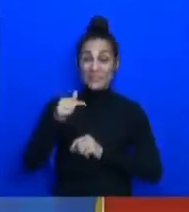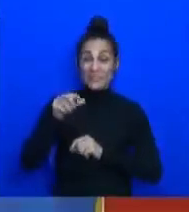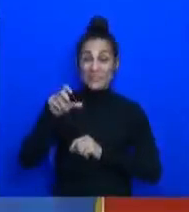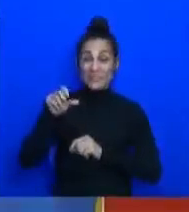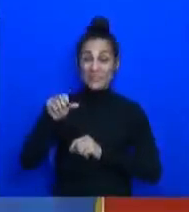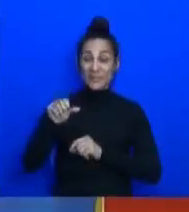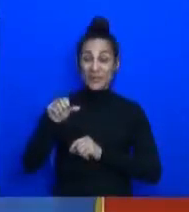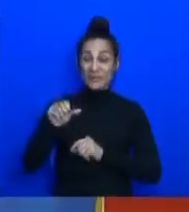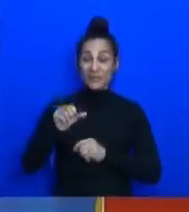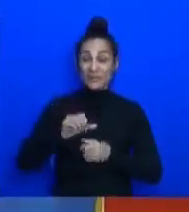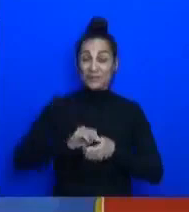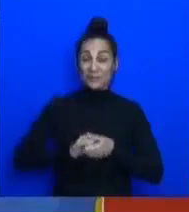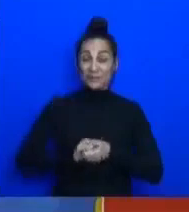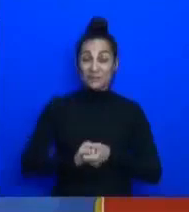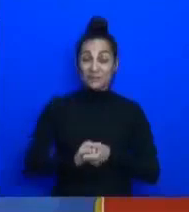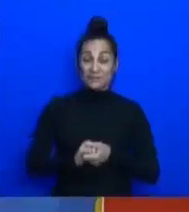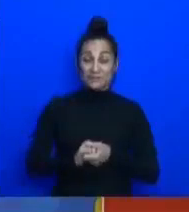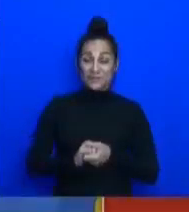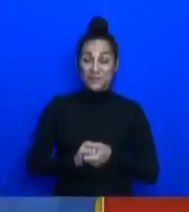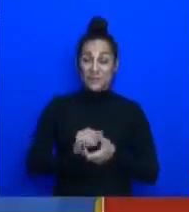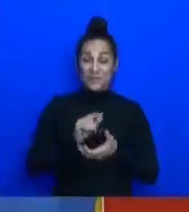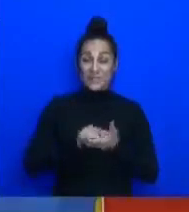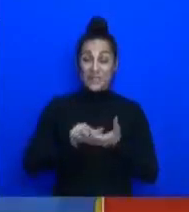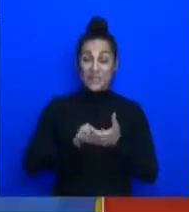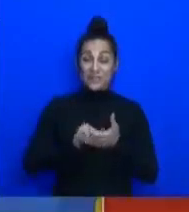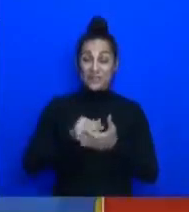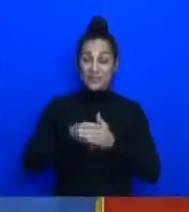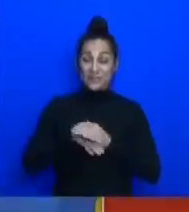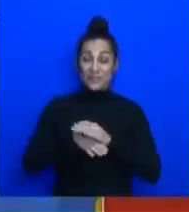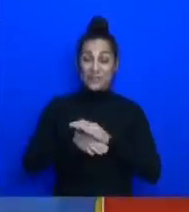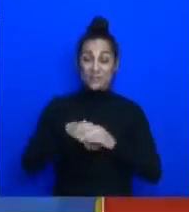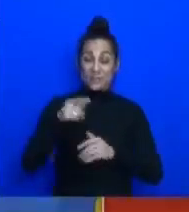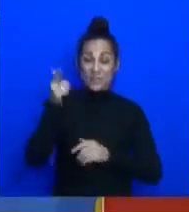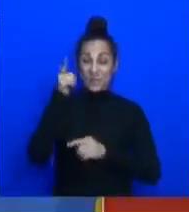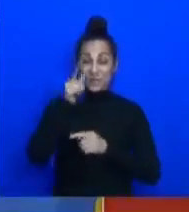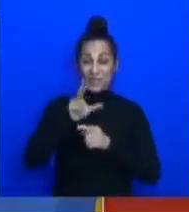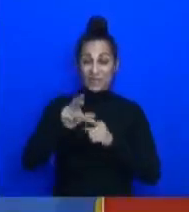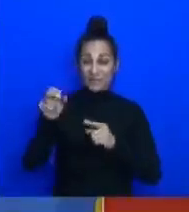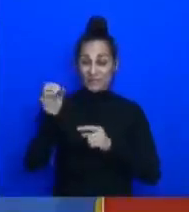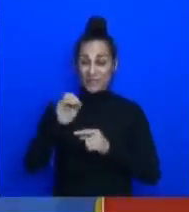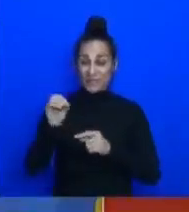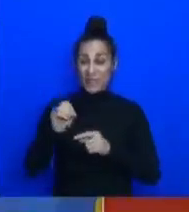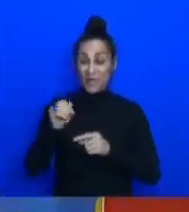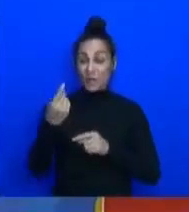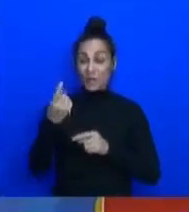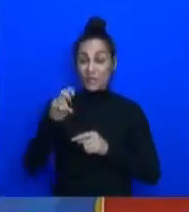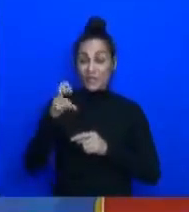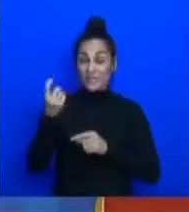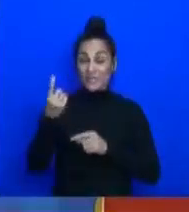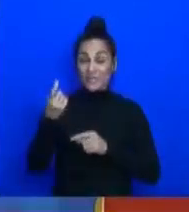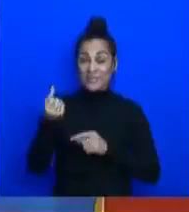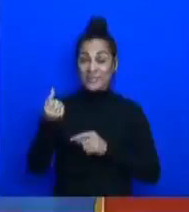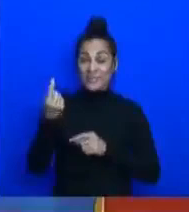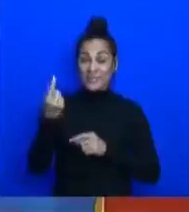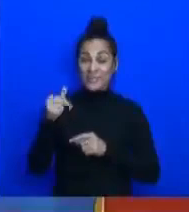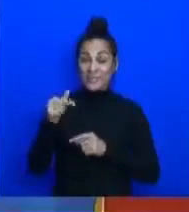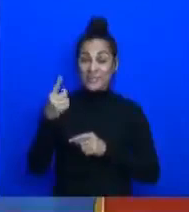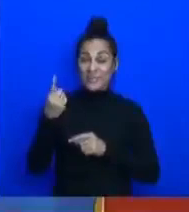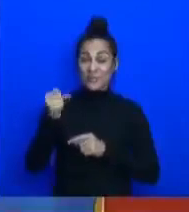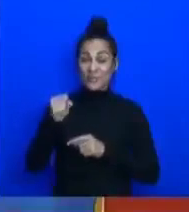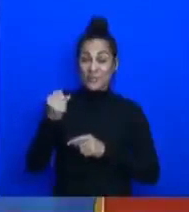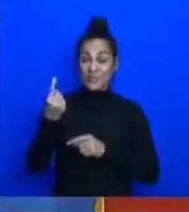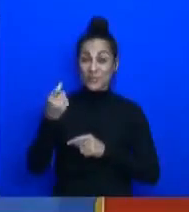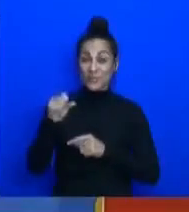número 79. Na Lotomania você ganha com 0 acerto, ganha também acertando 15, 16, 17, 18, 19 ou